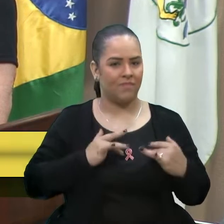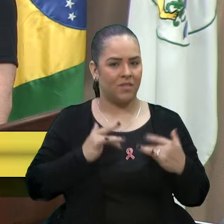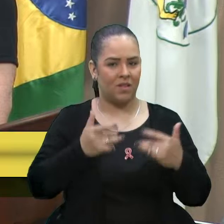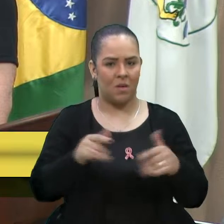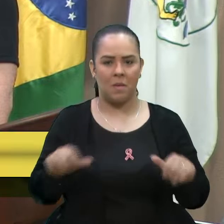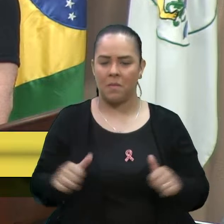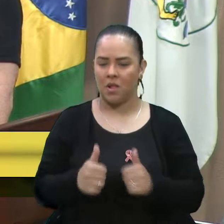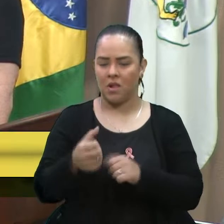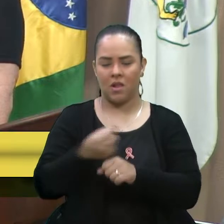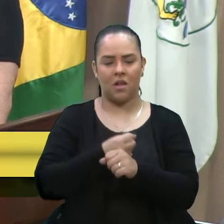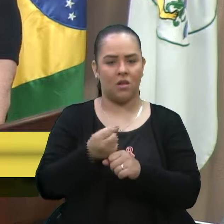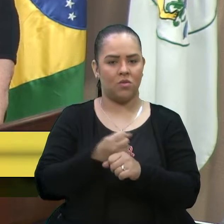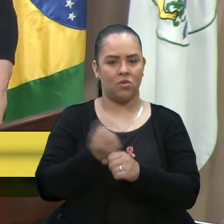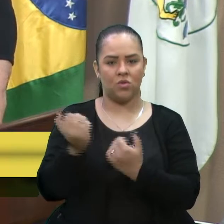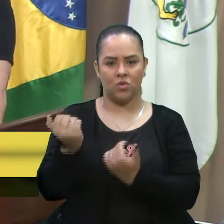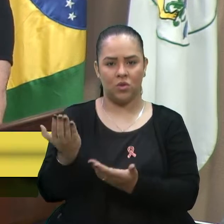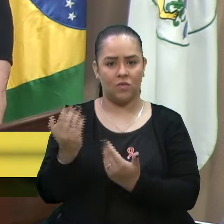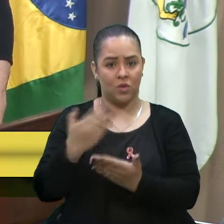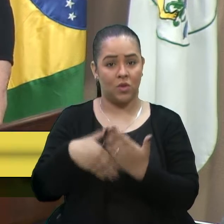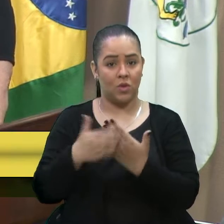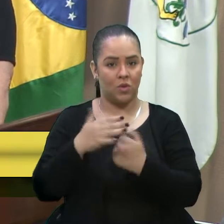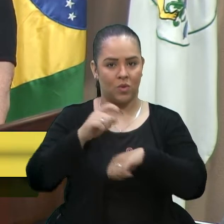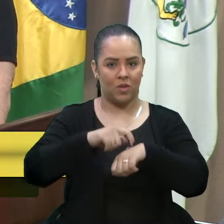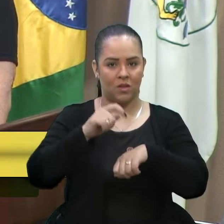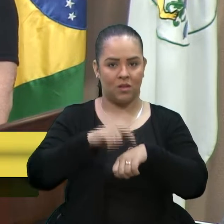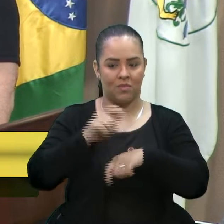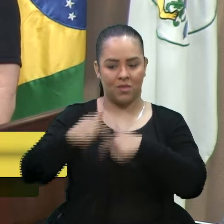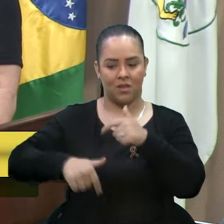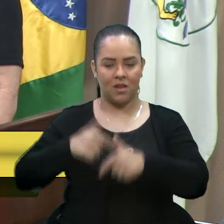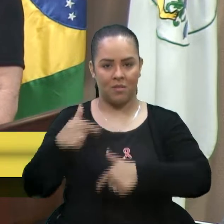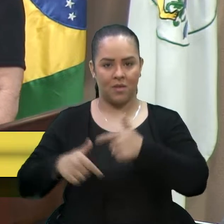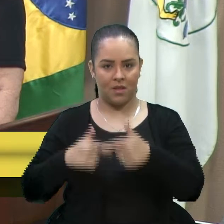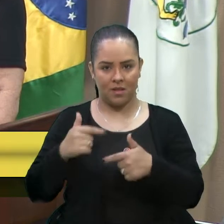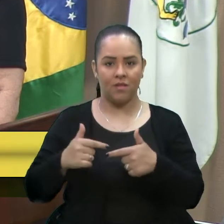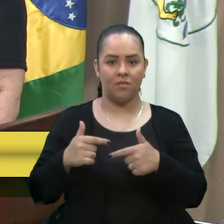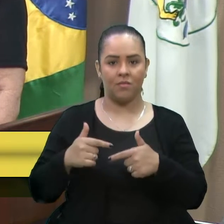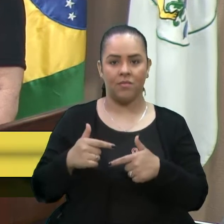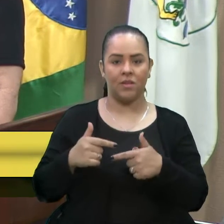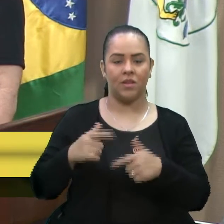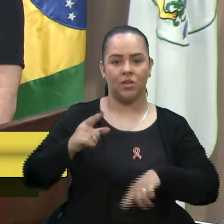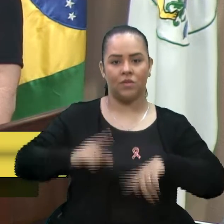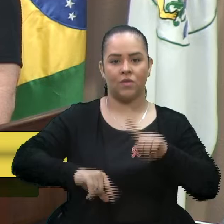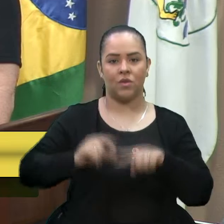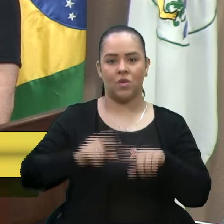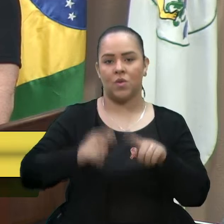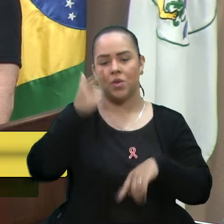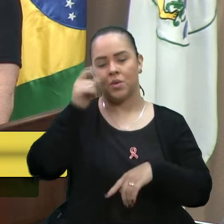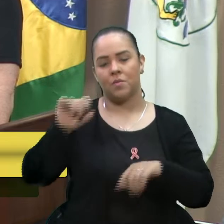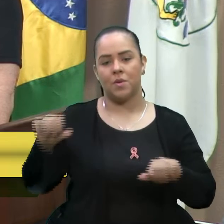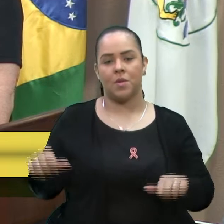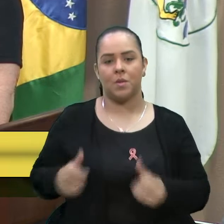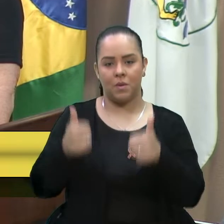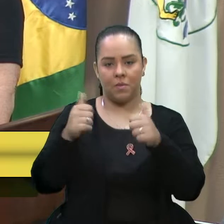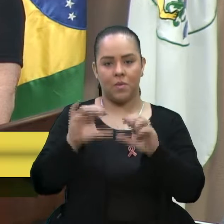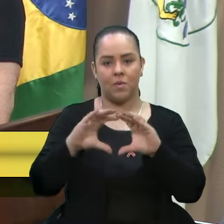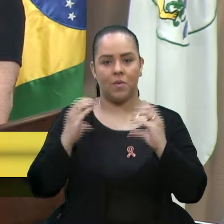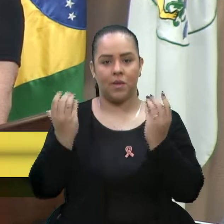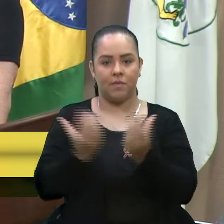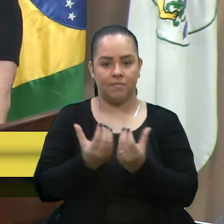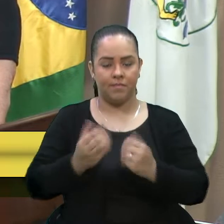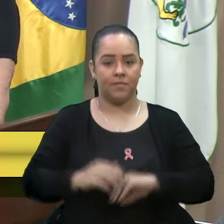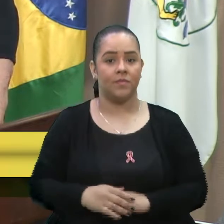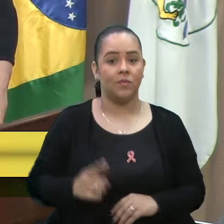juventude, todo o seu tempo de trabalho, para que o seu serviço fosse melhor para a comunidade.